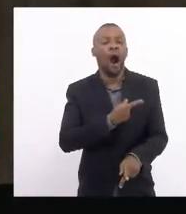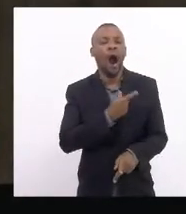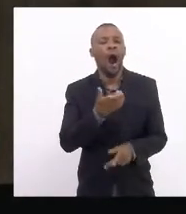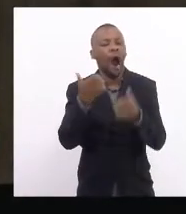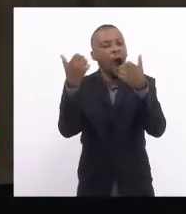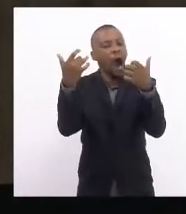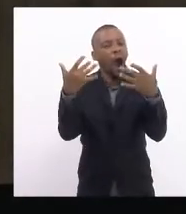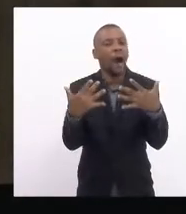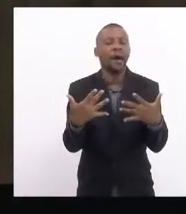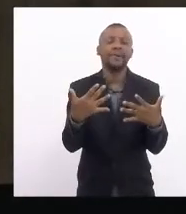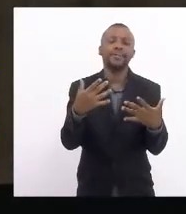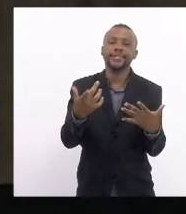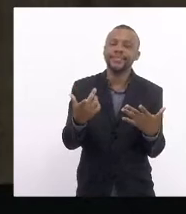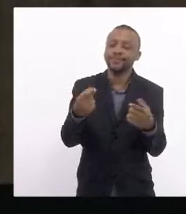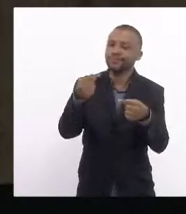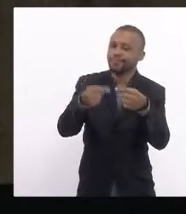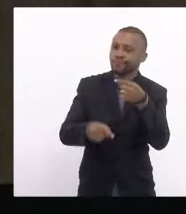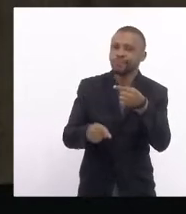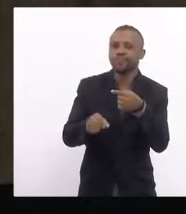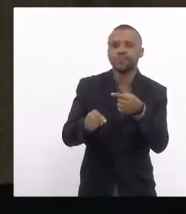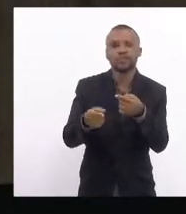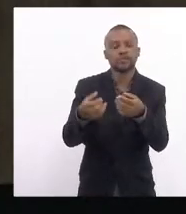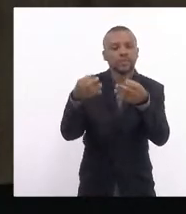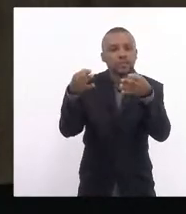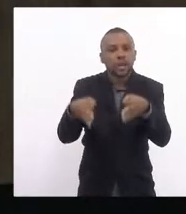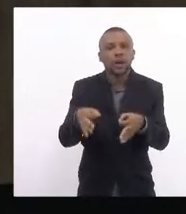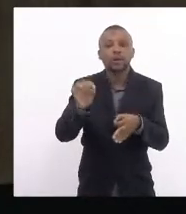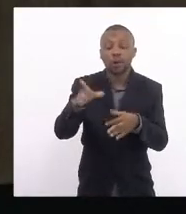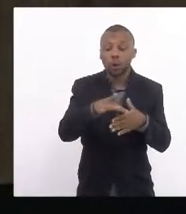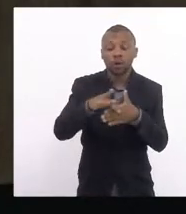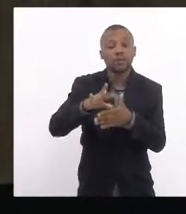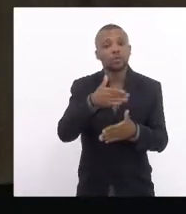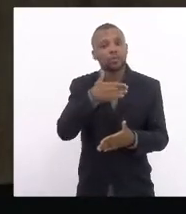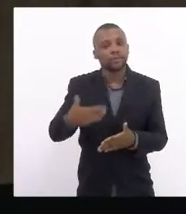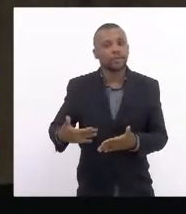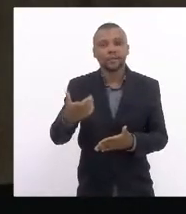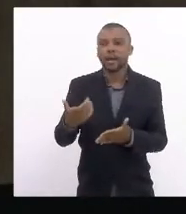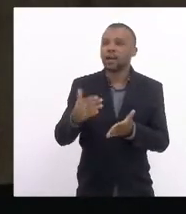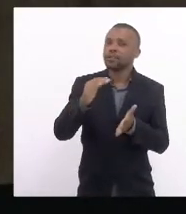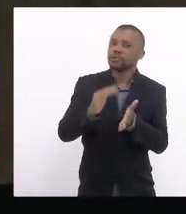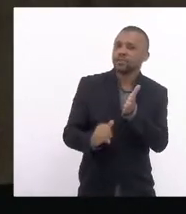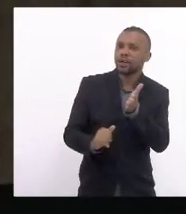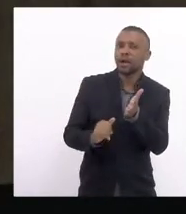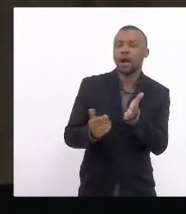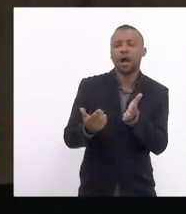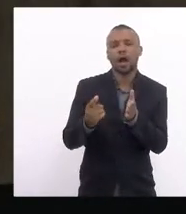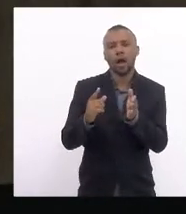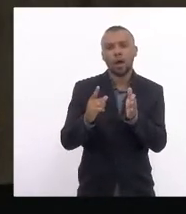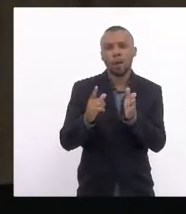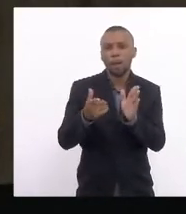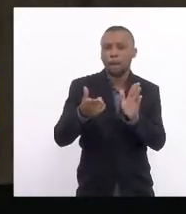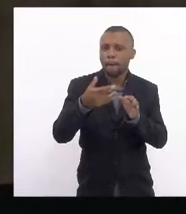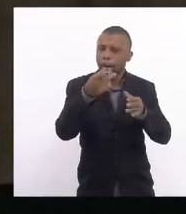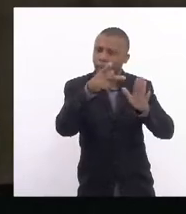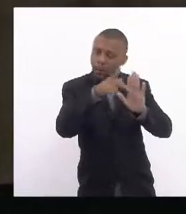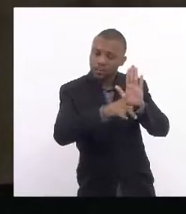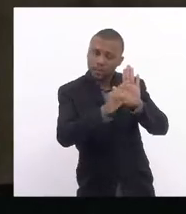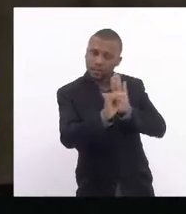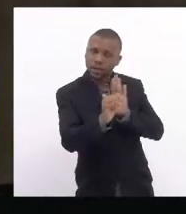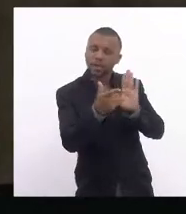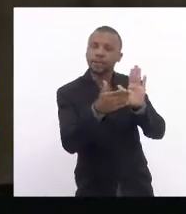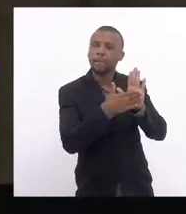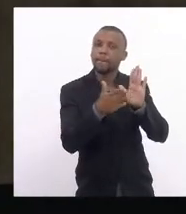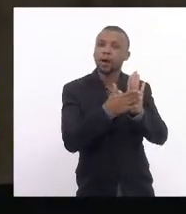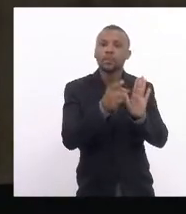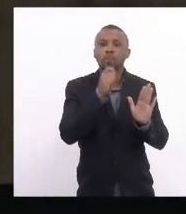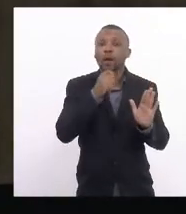está correto, por parte do líder do governo, querer retirar projeto de pauta sem a presença do autor. No mínimo, o autor tem que estar